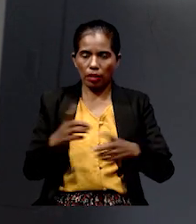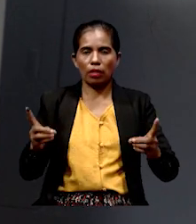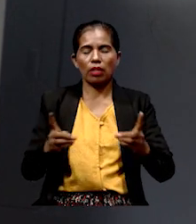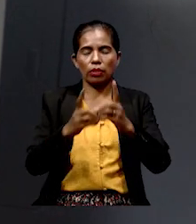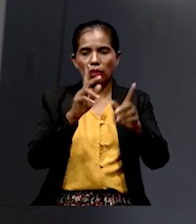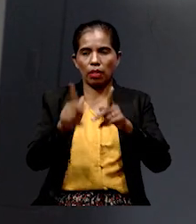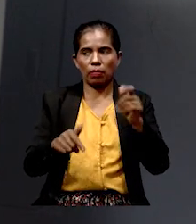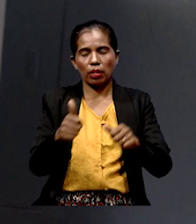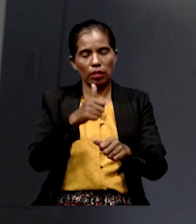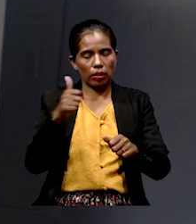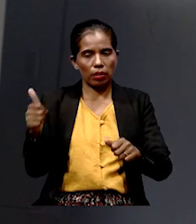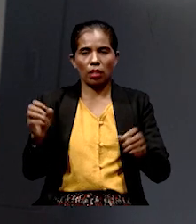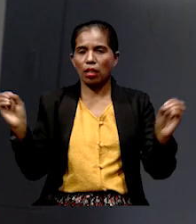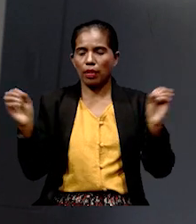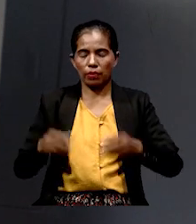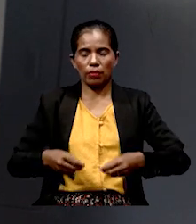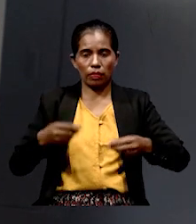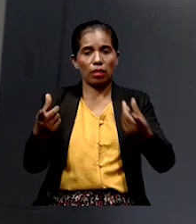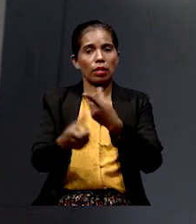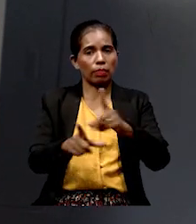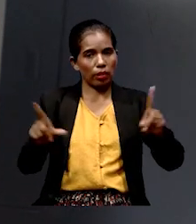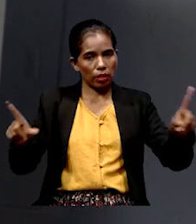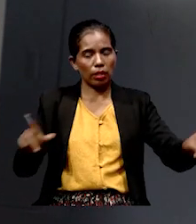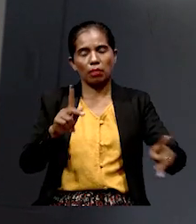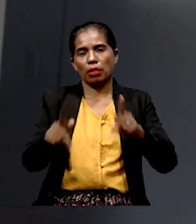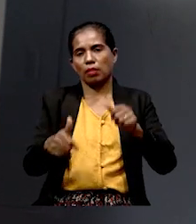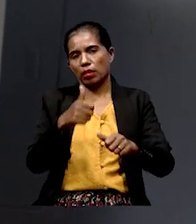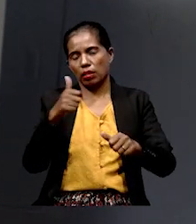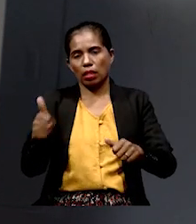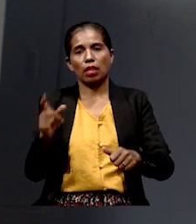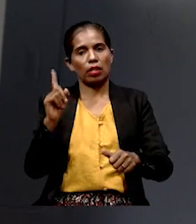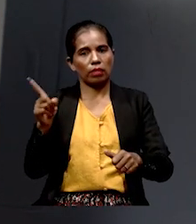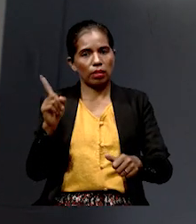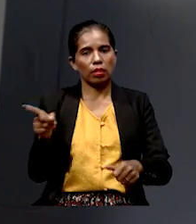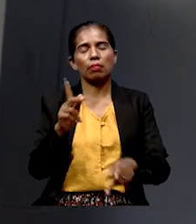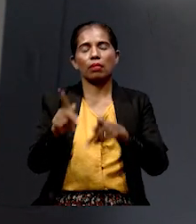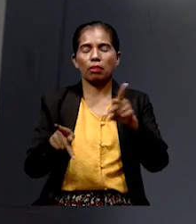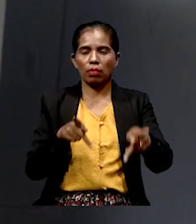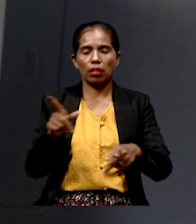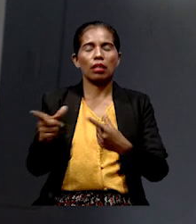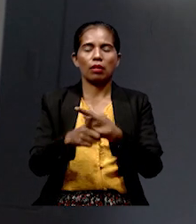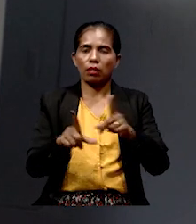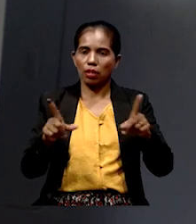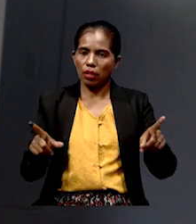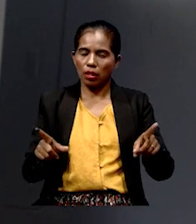maselu la full liberdade vai maselu kami asa ba e mani liberdade